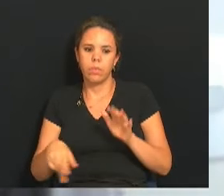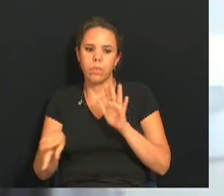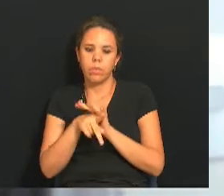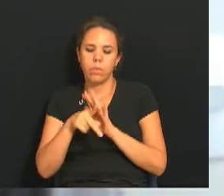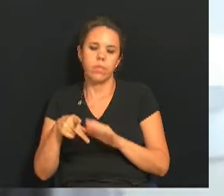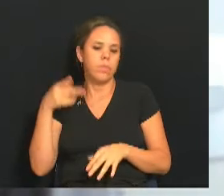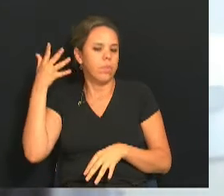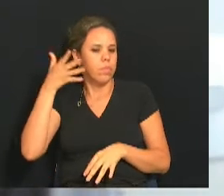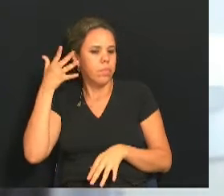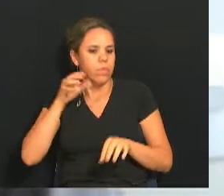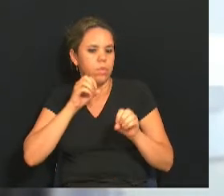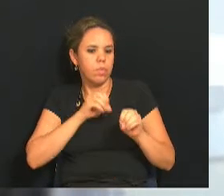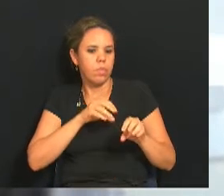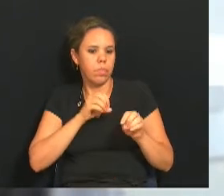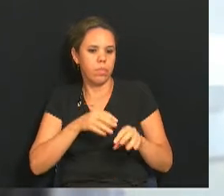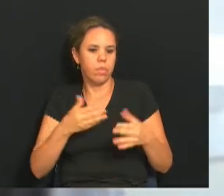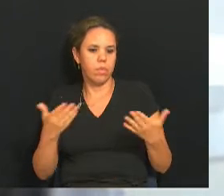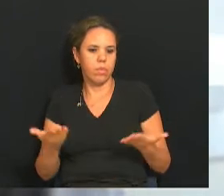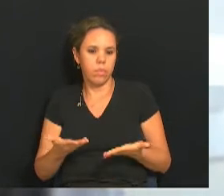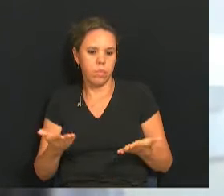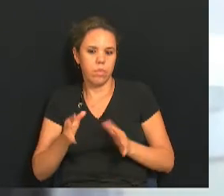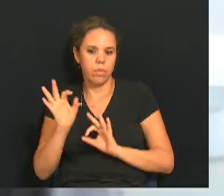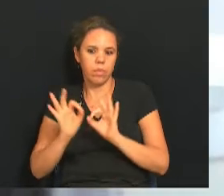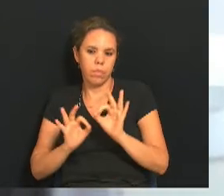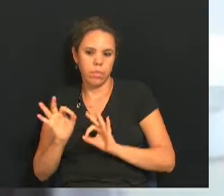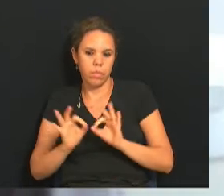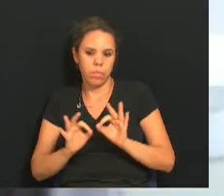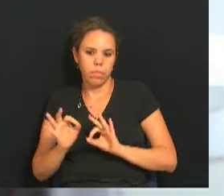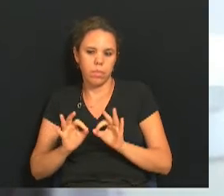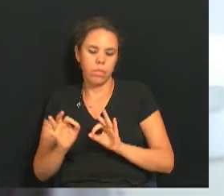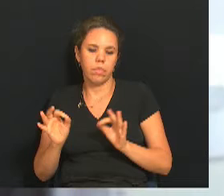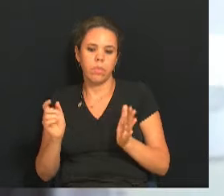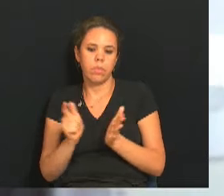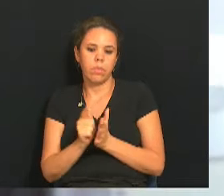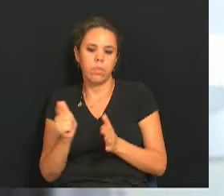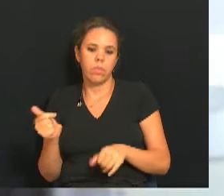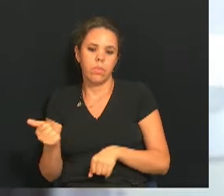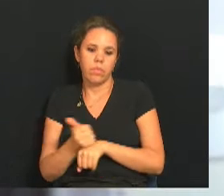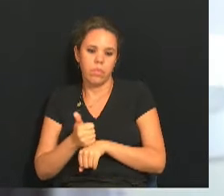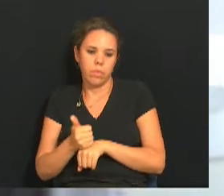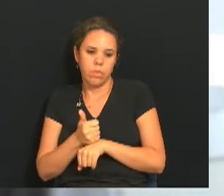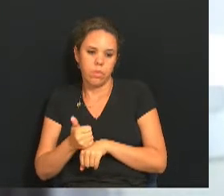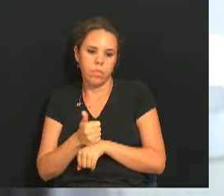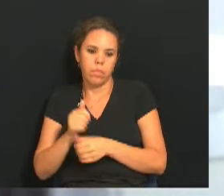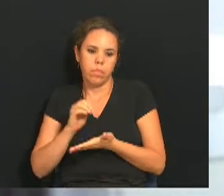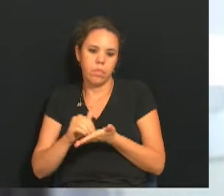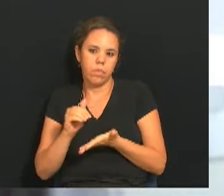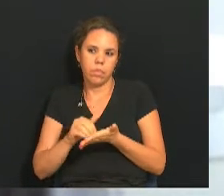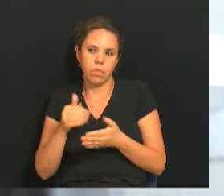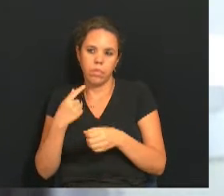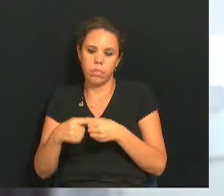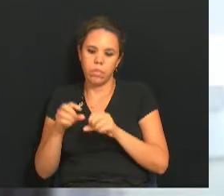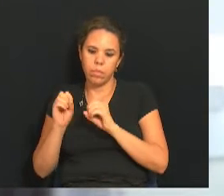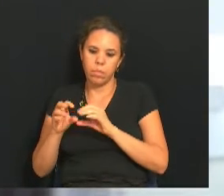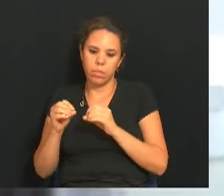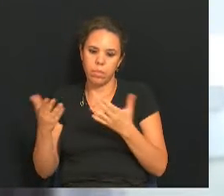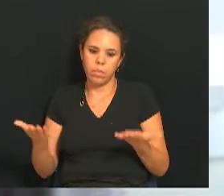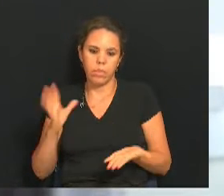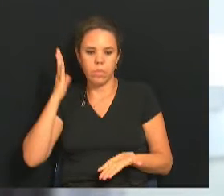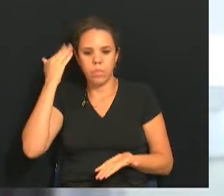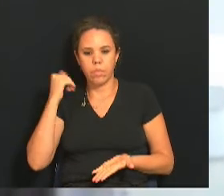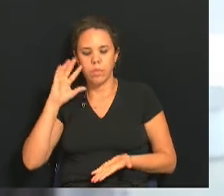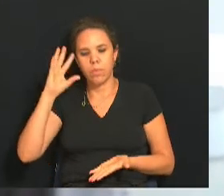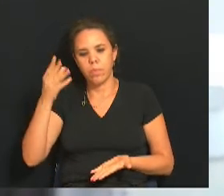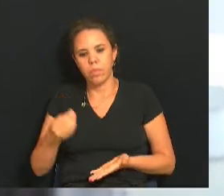de Educação. O Fórum hoje está regulado por uma portaria da Secretaria Municipal de Educação, e nós entendemos,